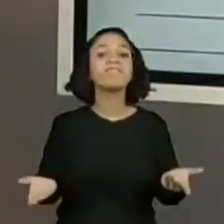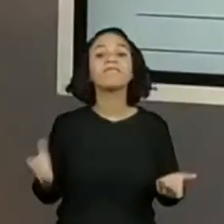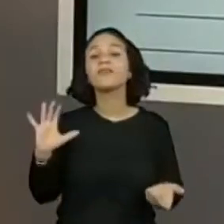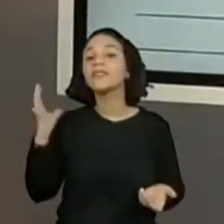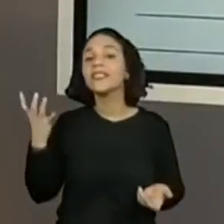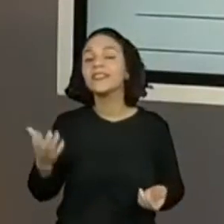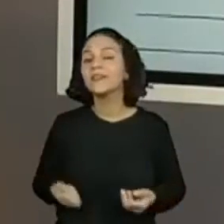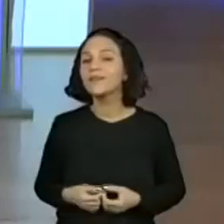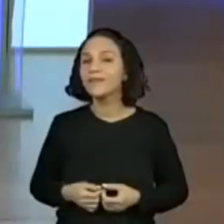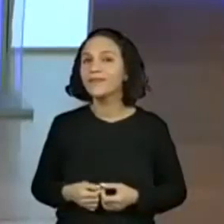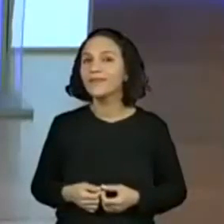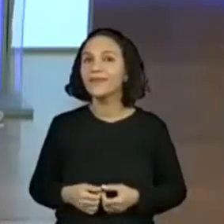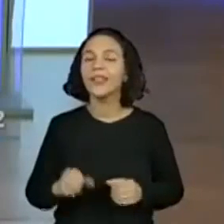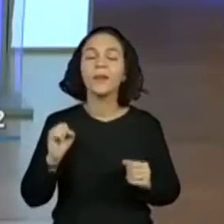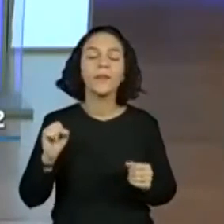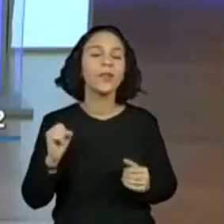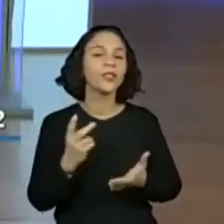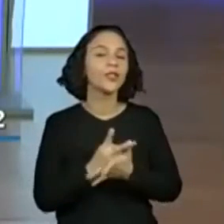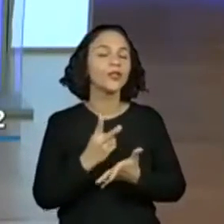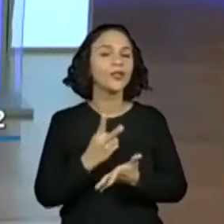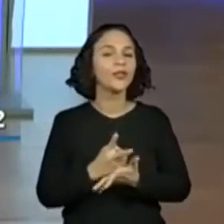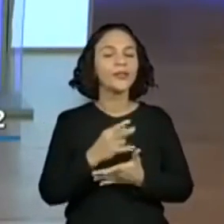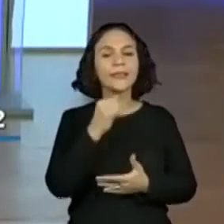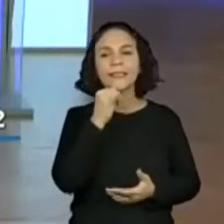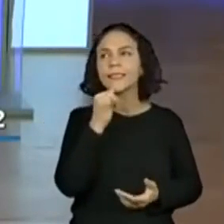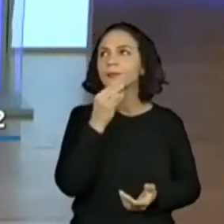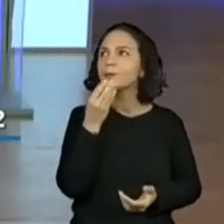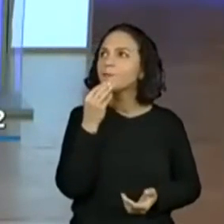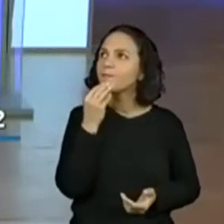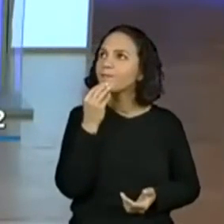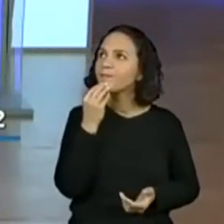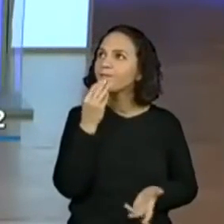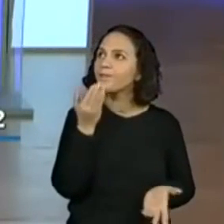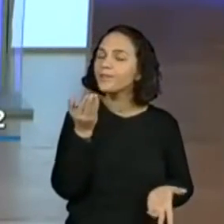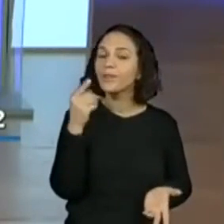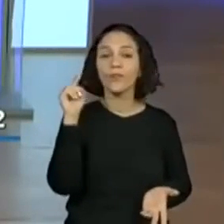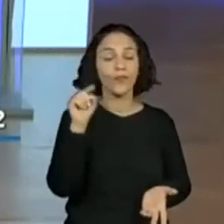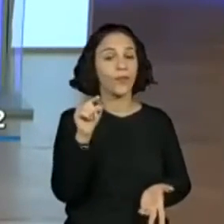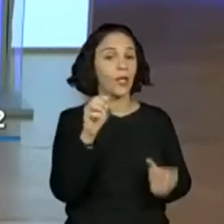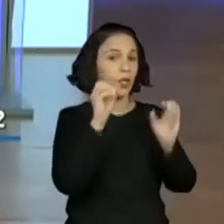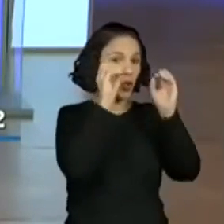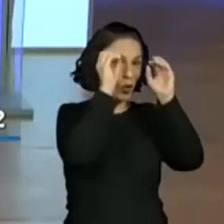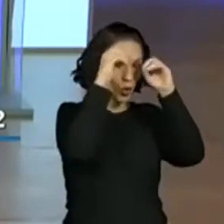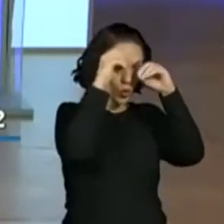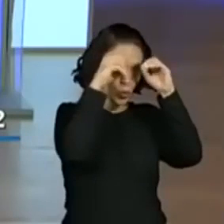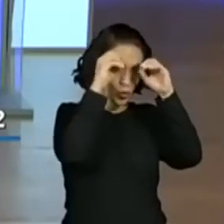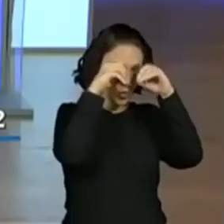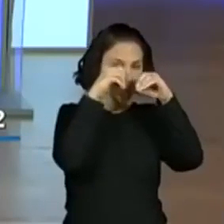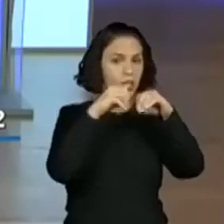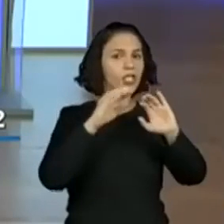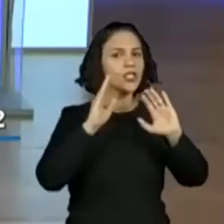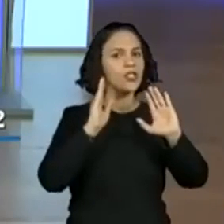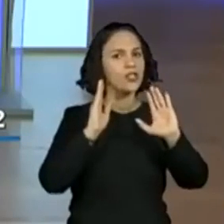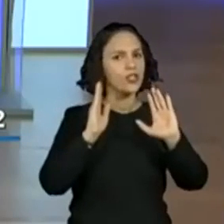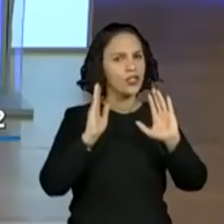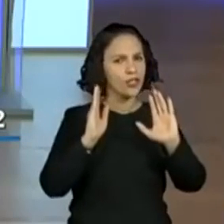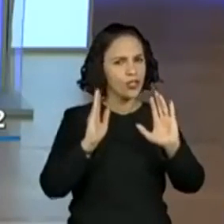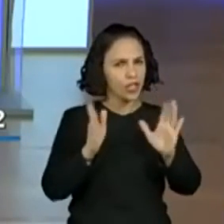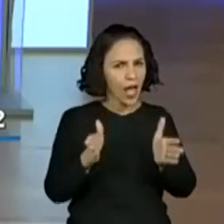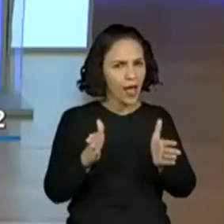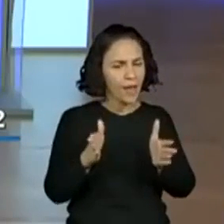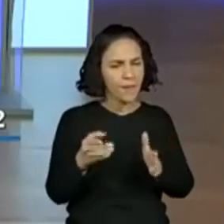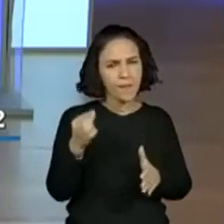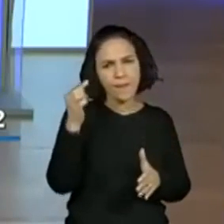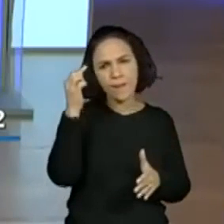depois... a gente pode continuar assim, professora Viviane? Noturno já estava com